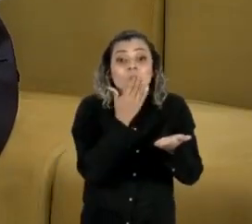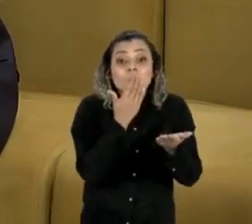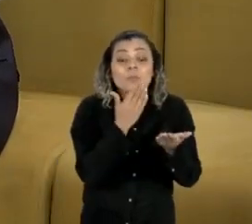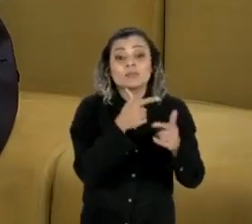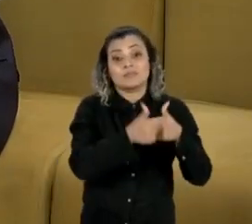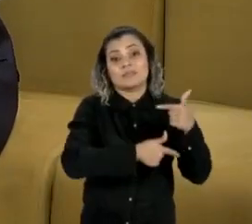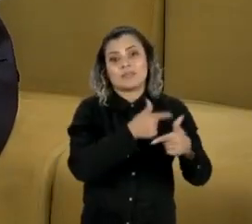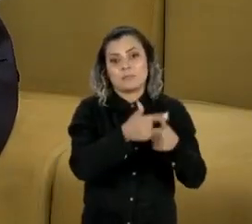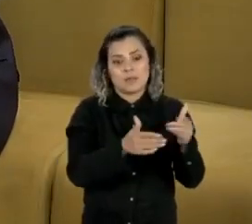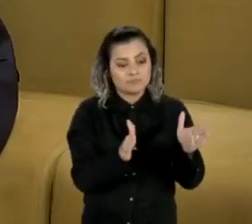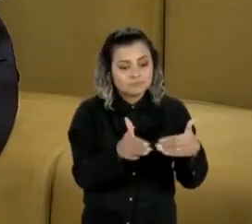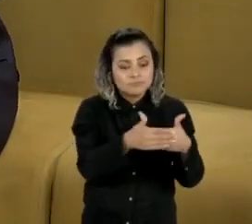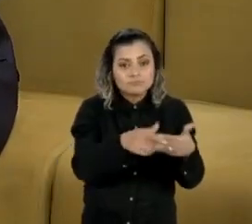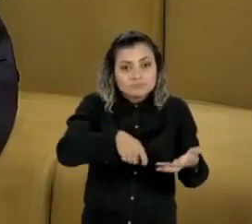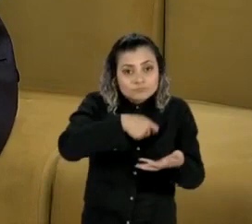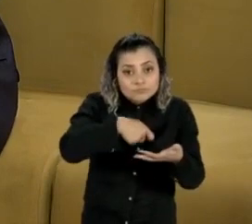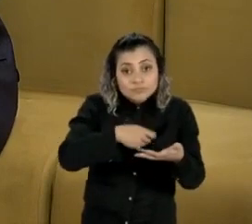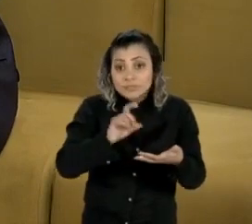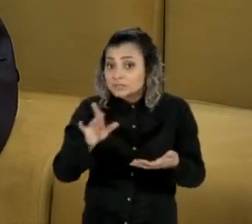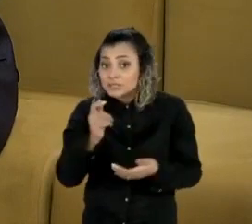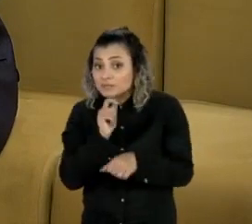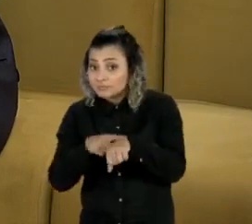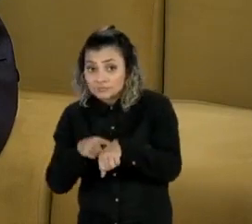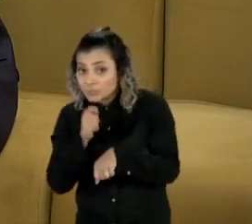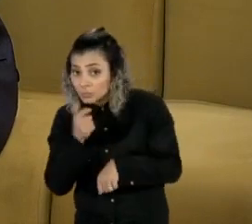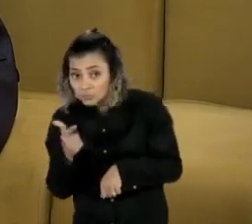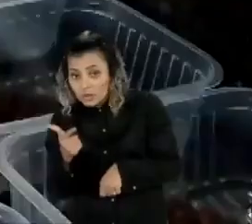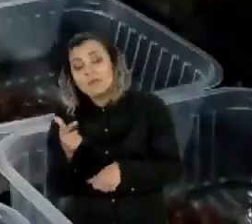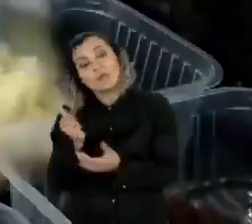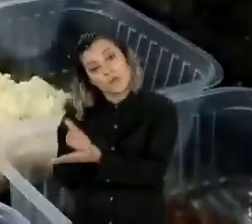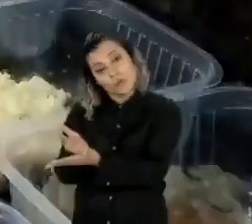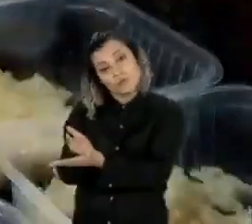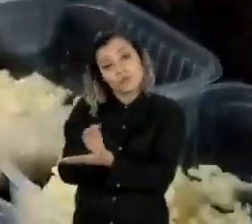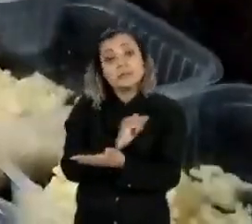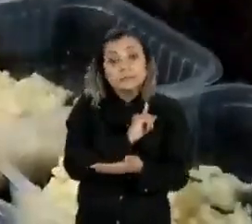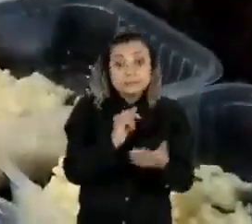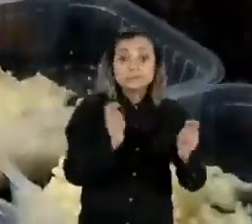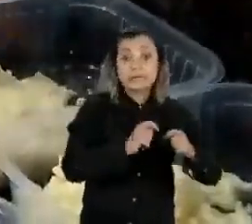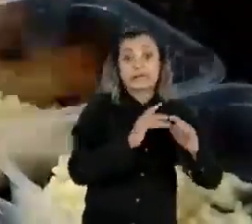porque quem não tem tempo, compra. Quem consegue, faz em casa.